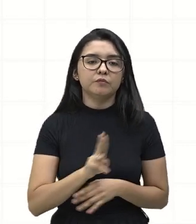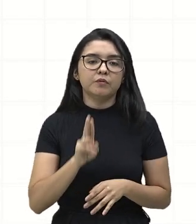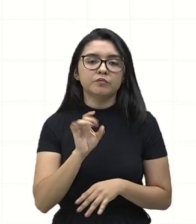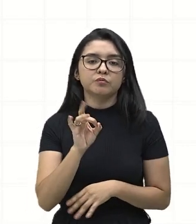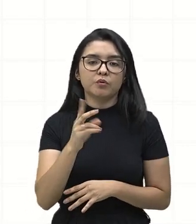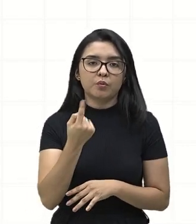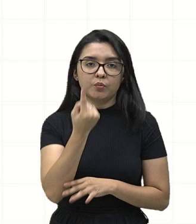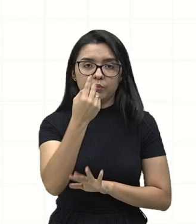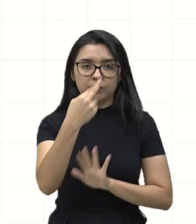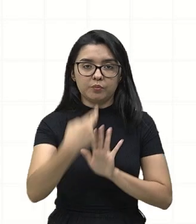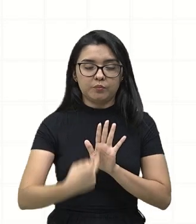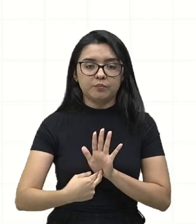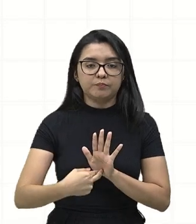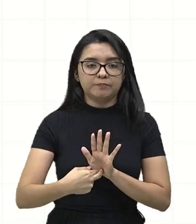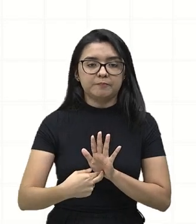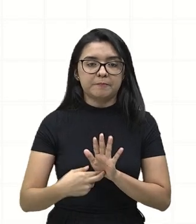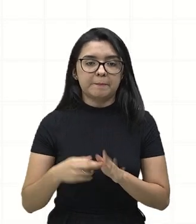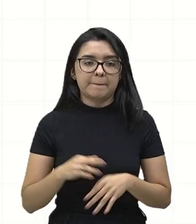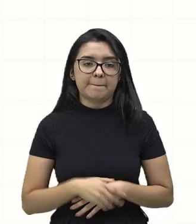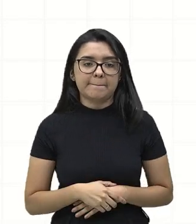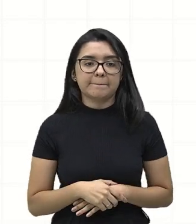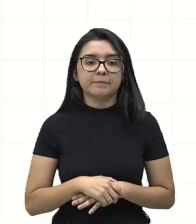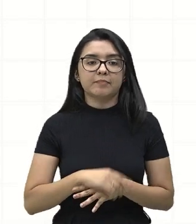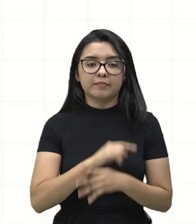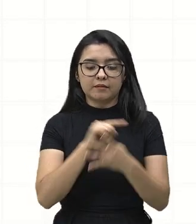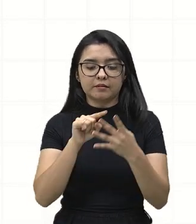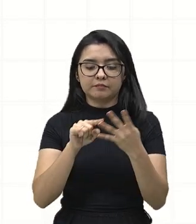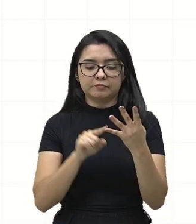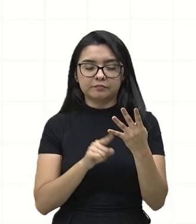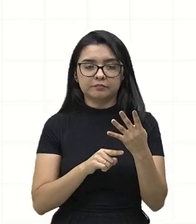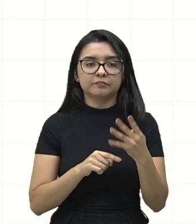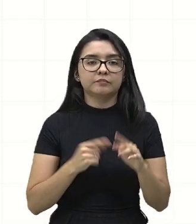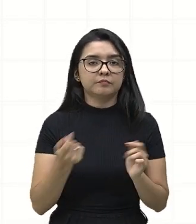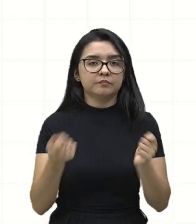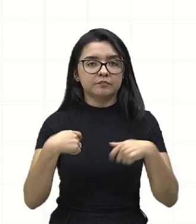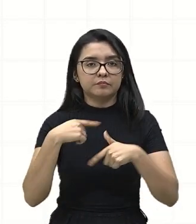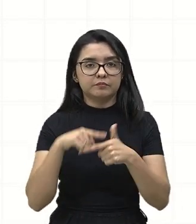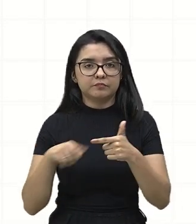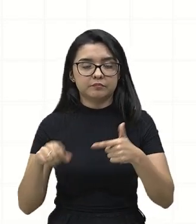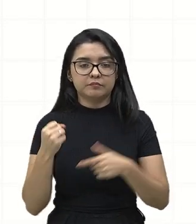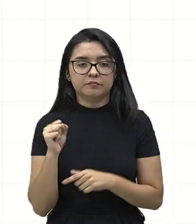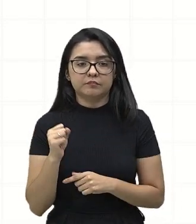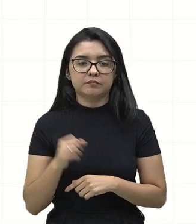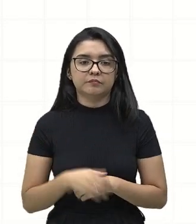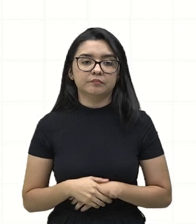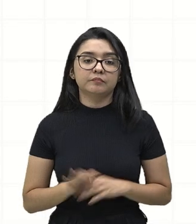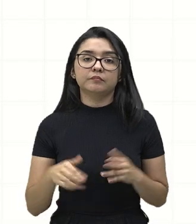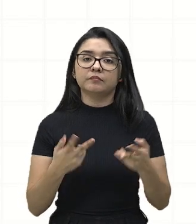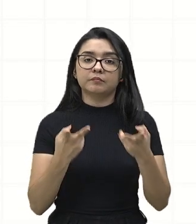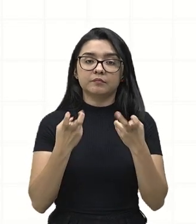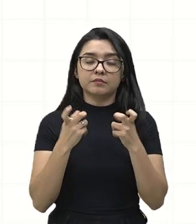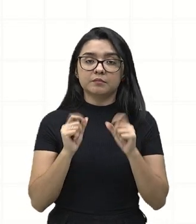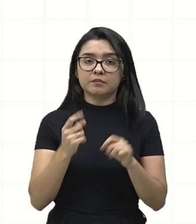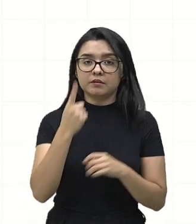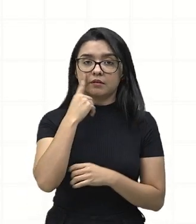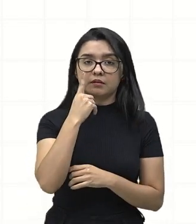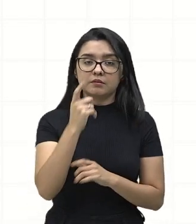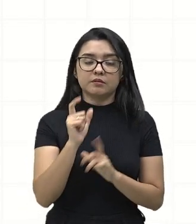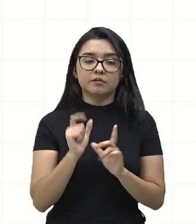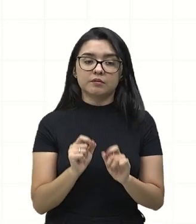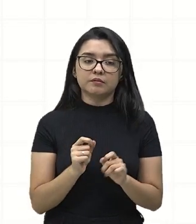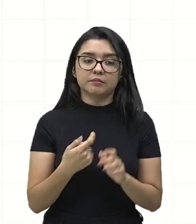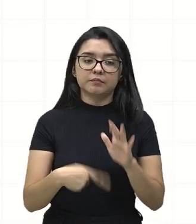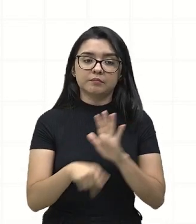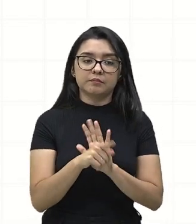aqui, dos 3 últimos algarismos serem divisíveis por 8. Então, olhem só que interessante aqui